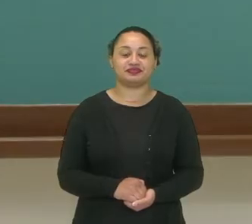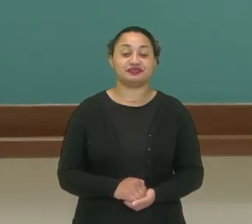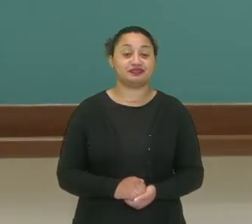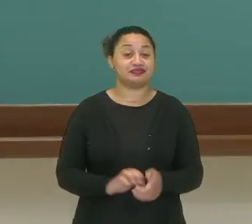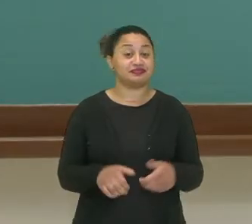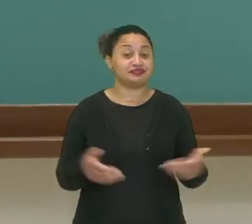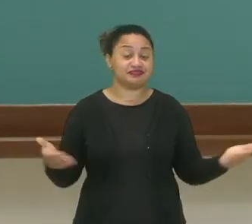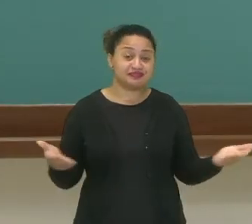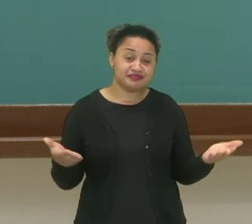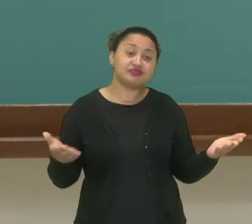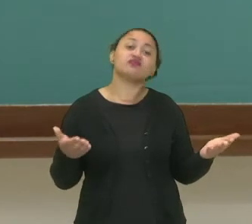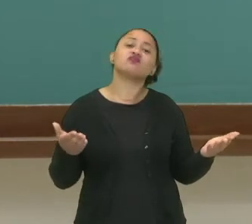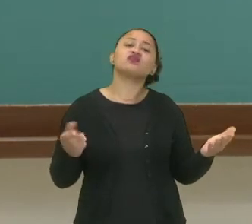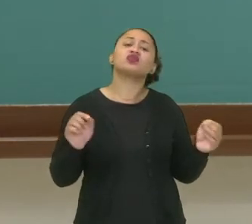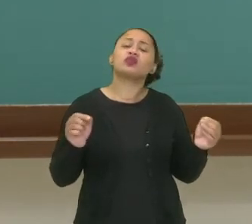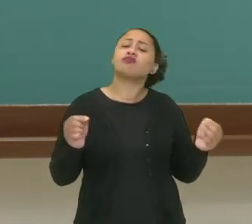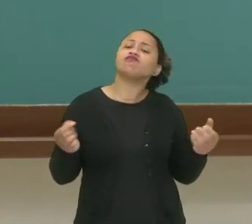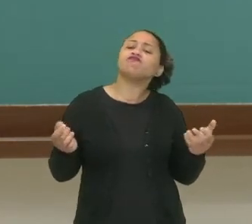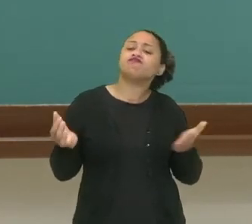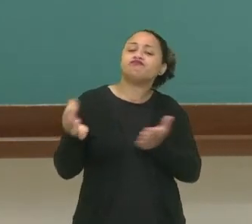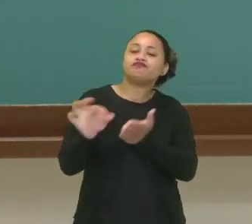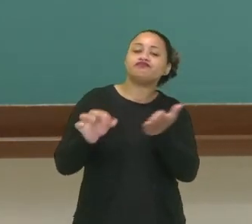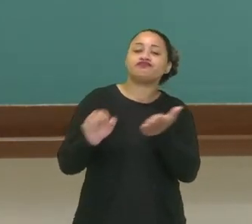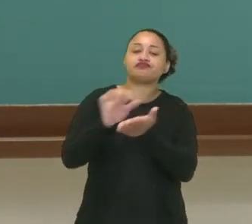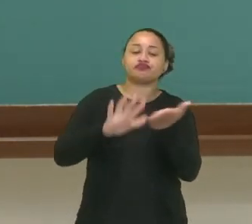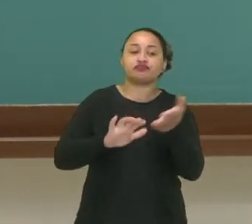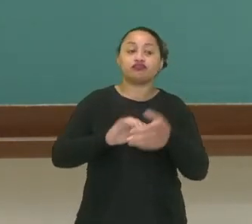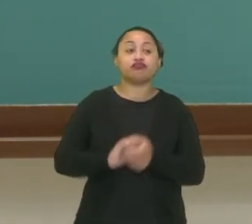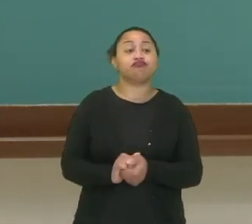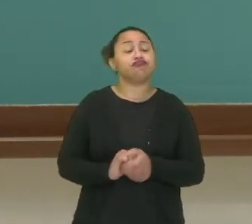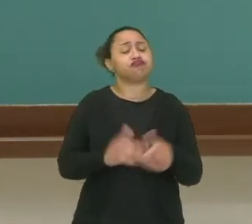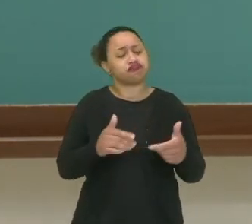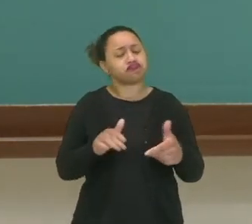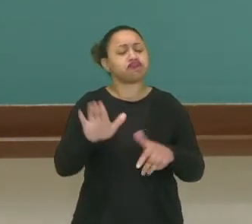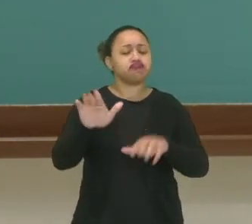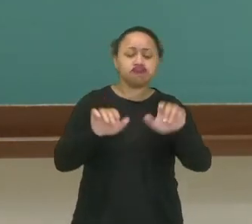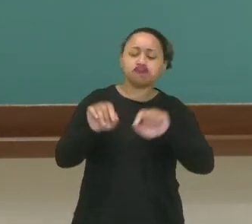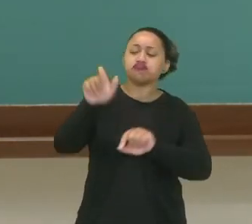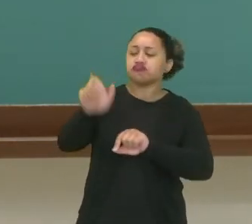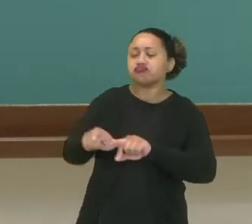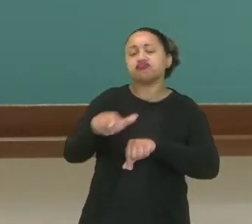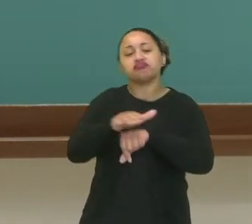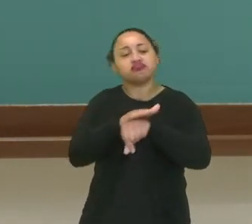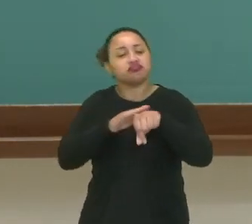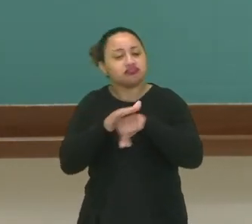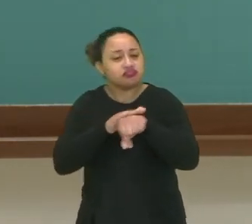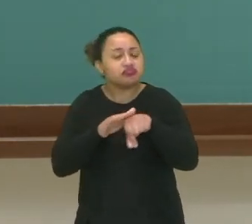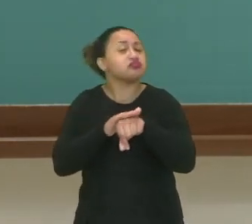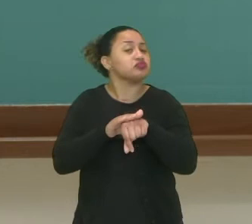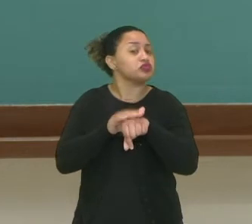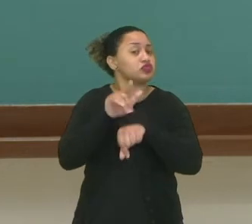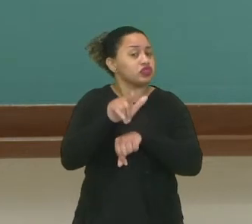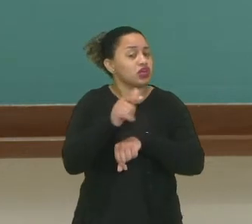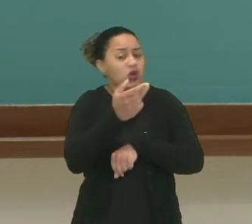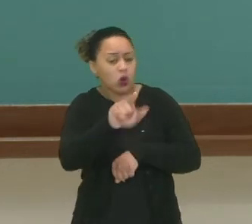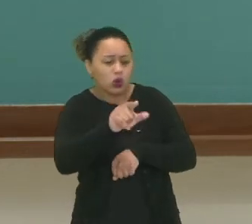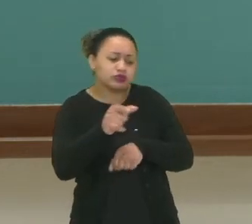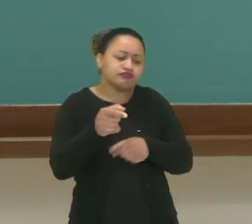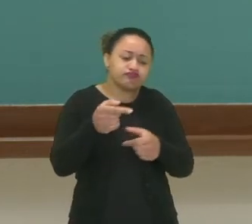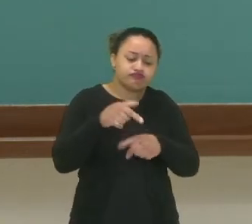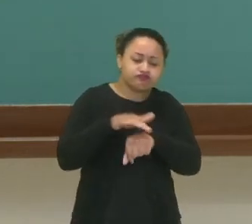Voltei, gabaritar contigo. Um colega, você e outros